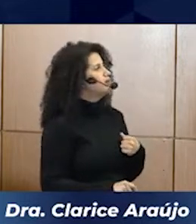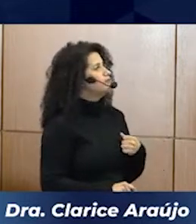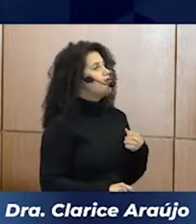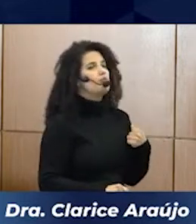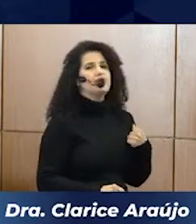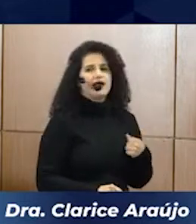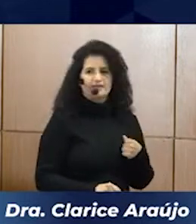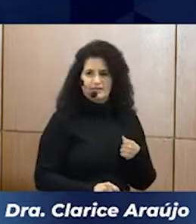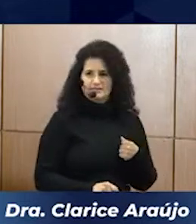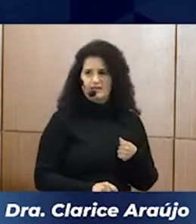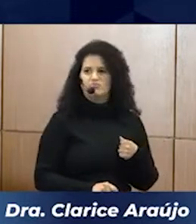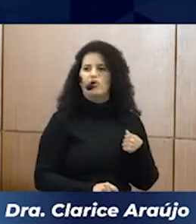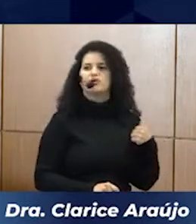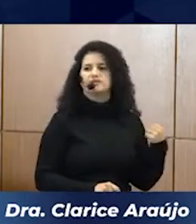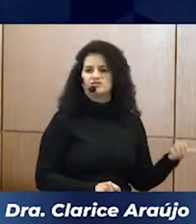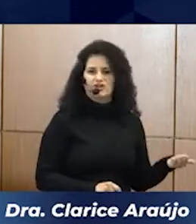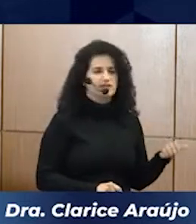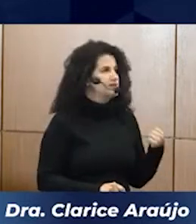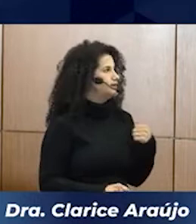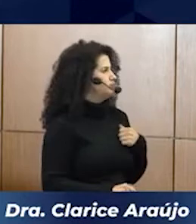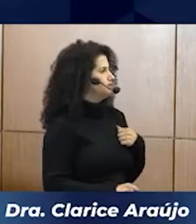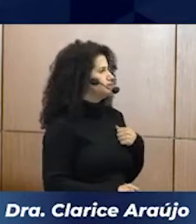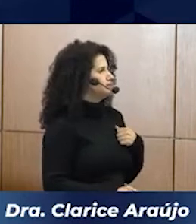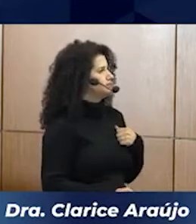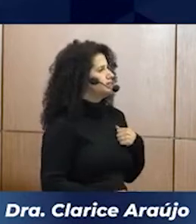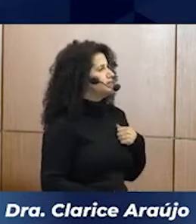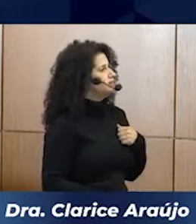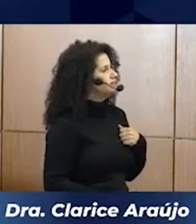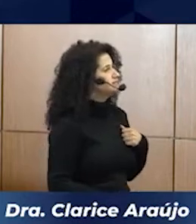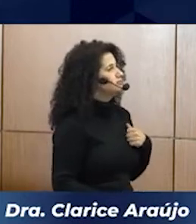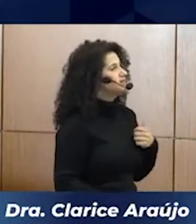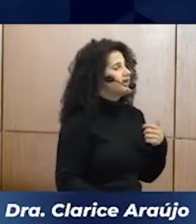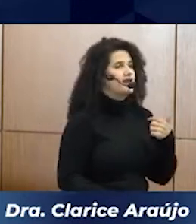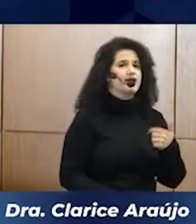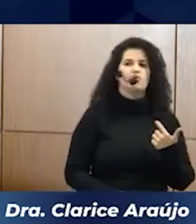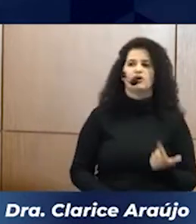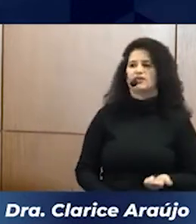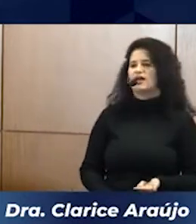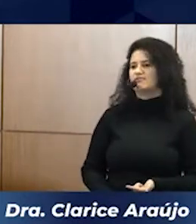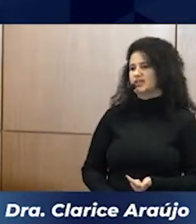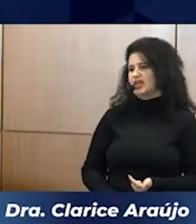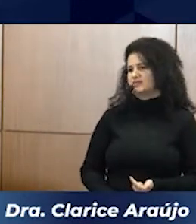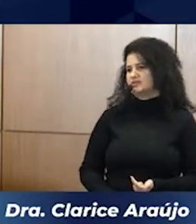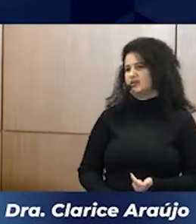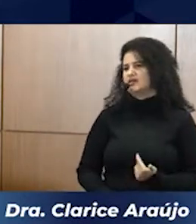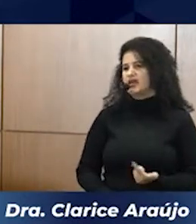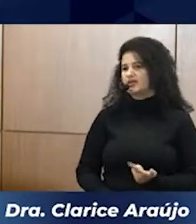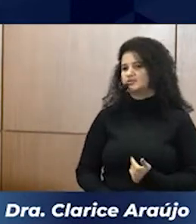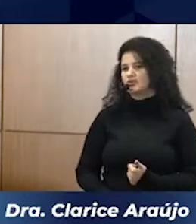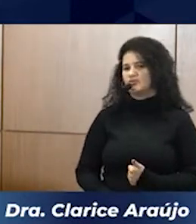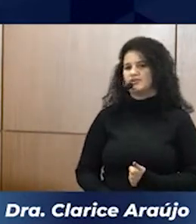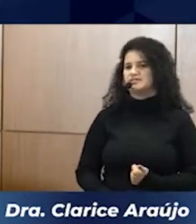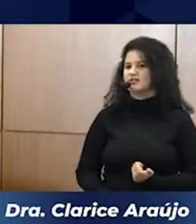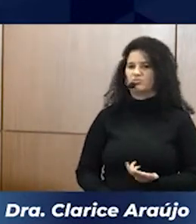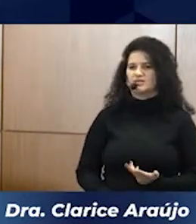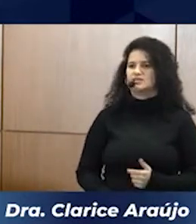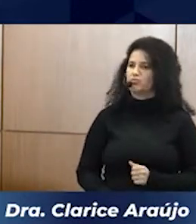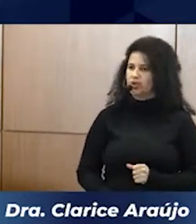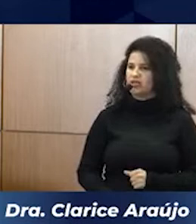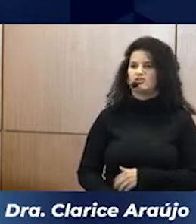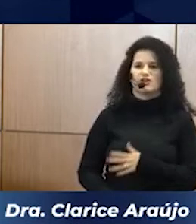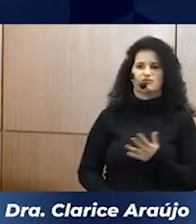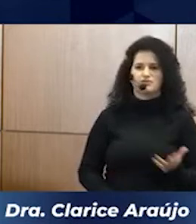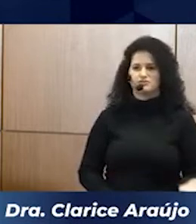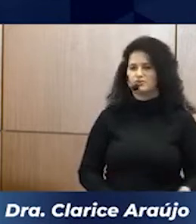questão, formular e testar hipóteses, já entrar na pesquisa e examinar e reportar a evidência, que é isso que eu estou fazendo, por